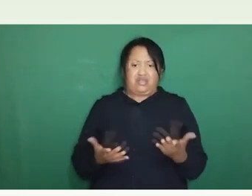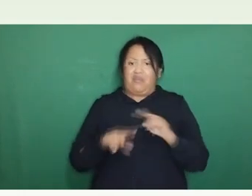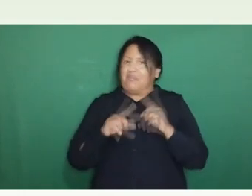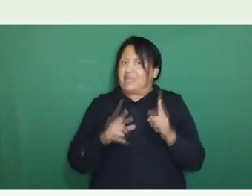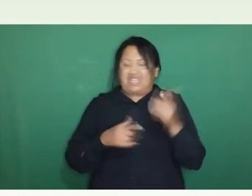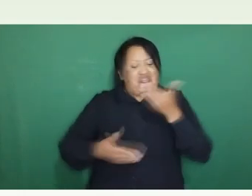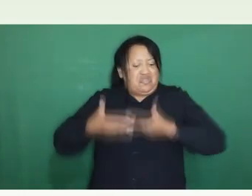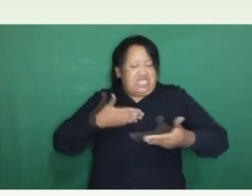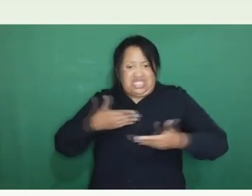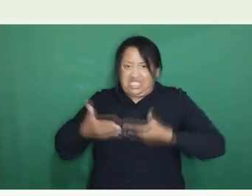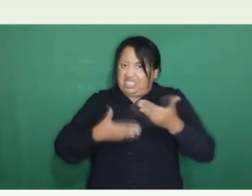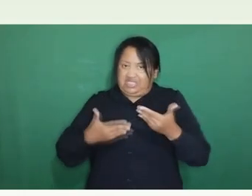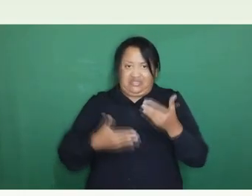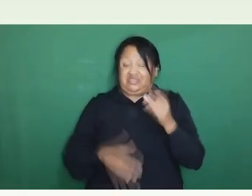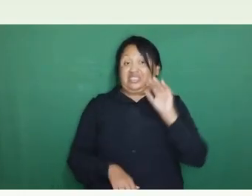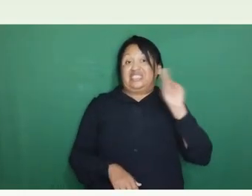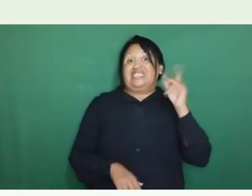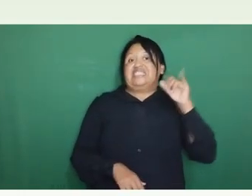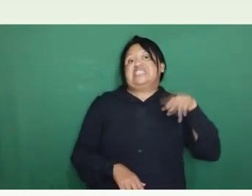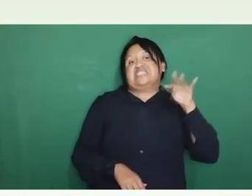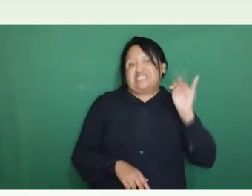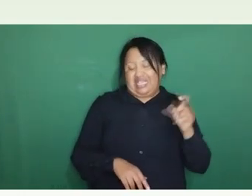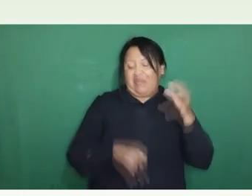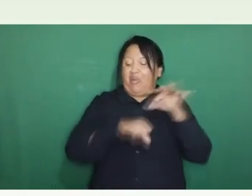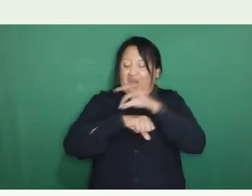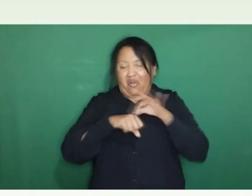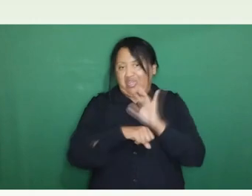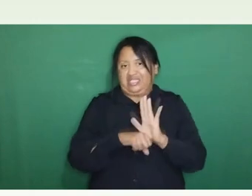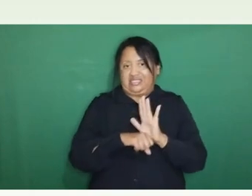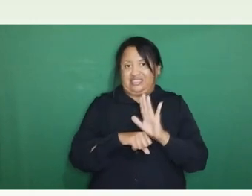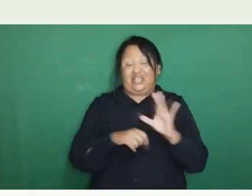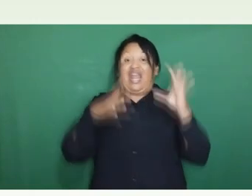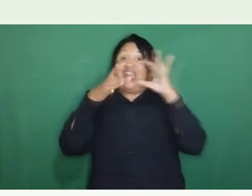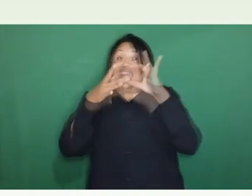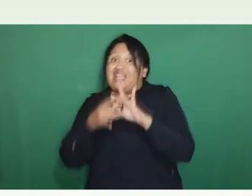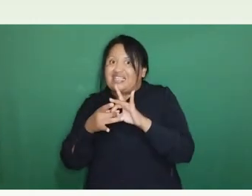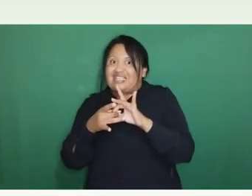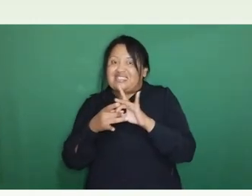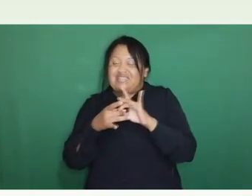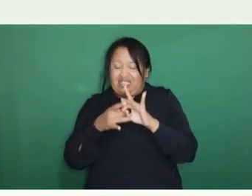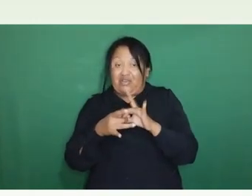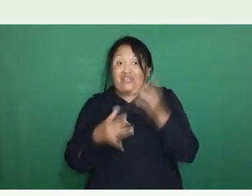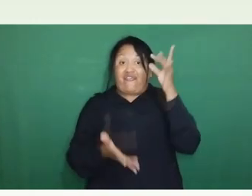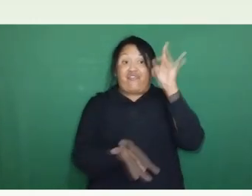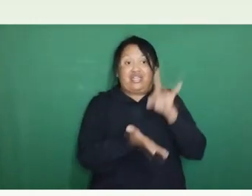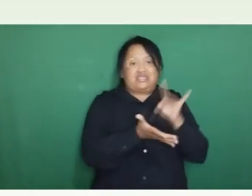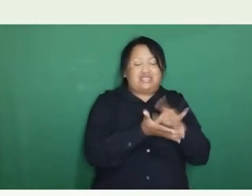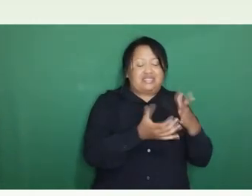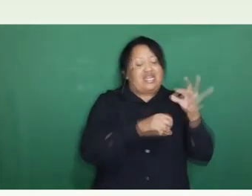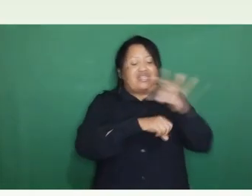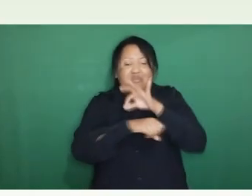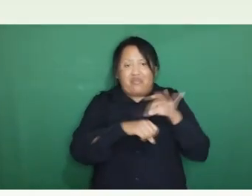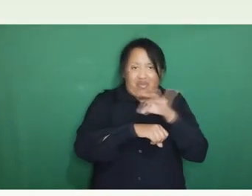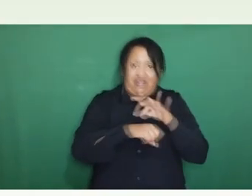interações intermoleculares as interações intramoleculares são as ligações covalentes da molécula de água